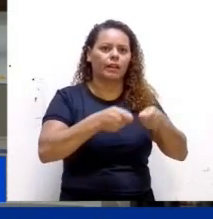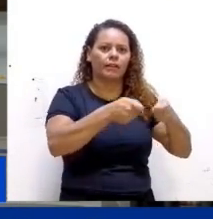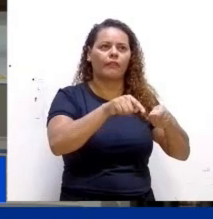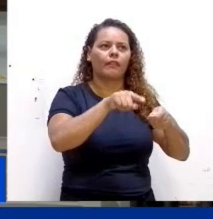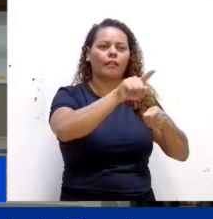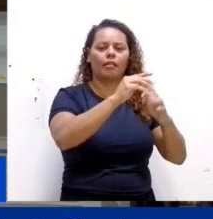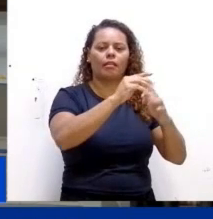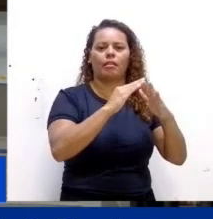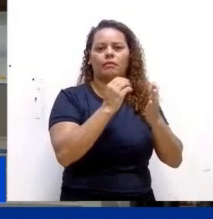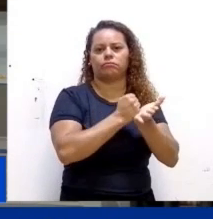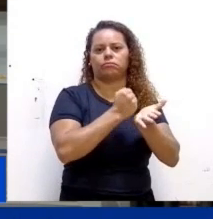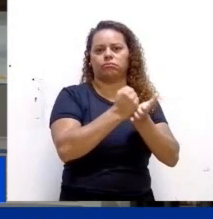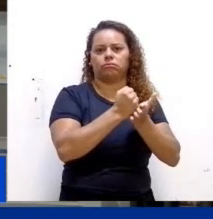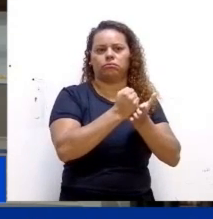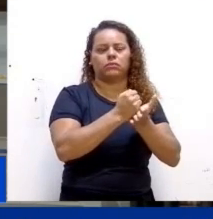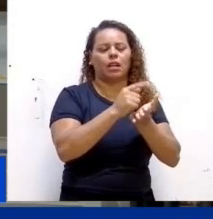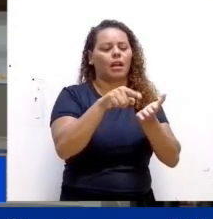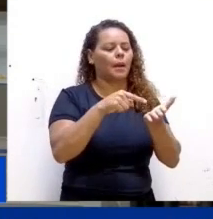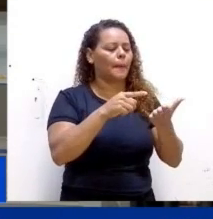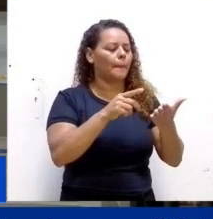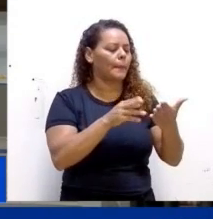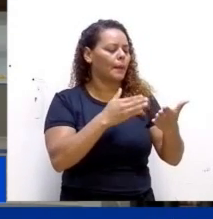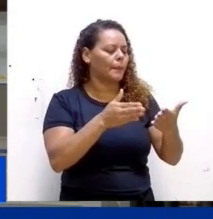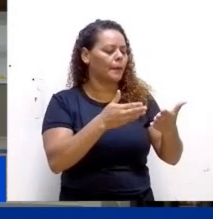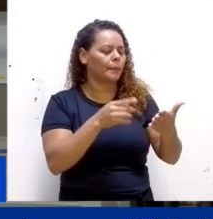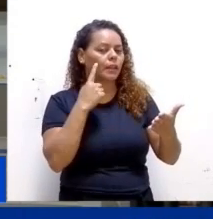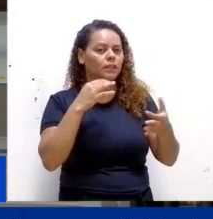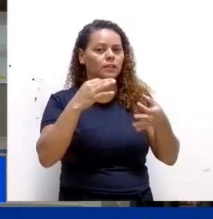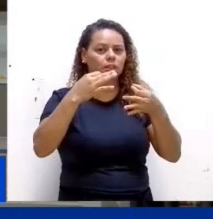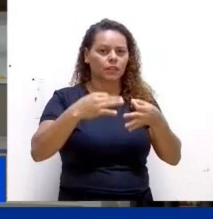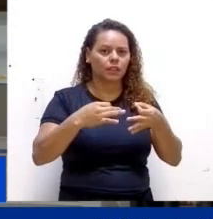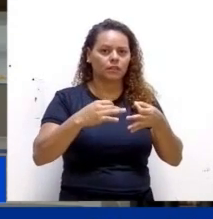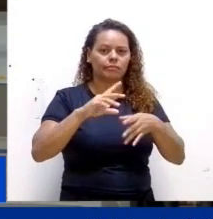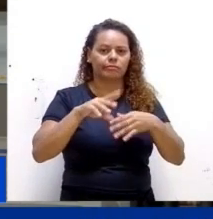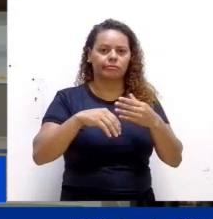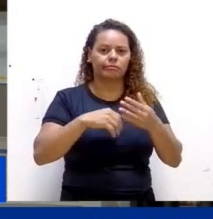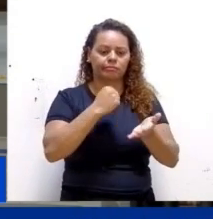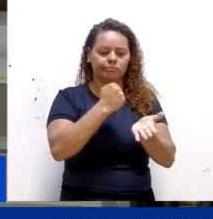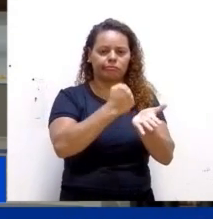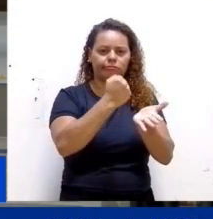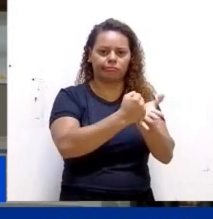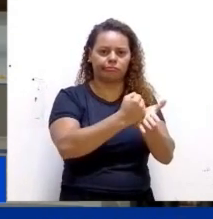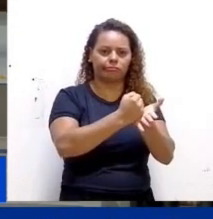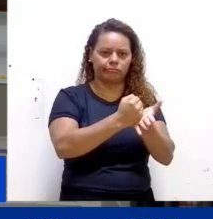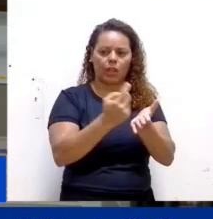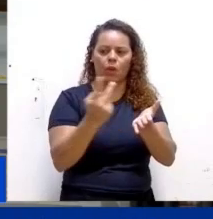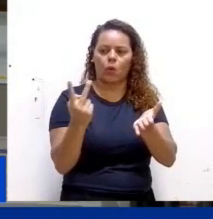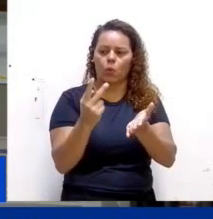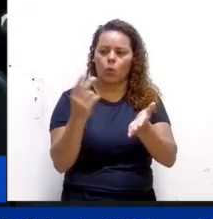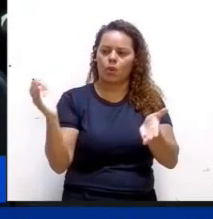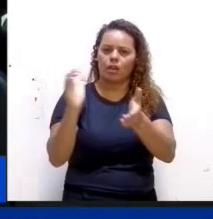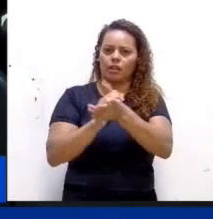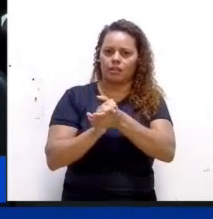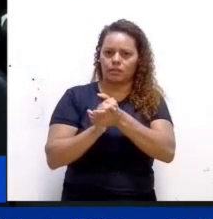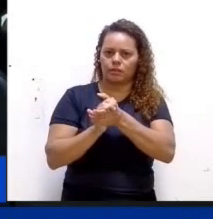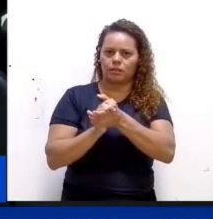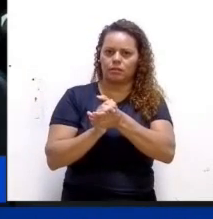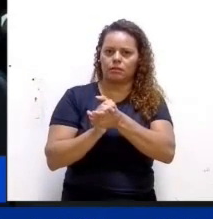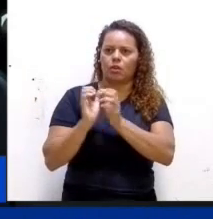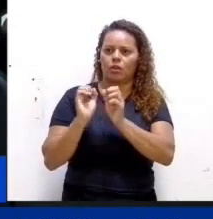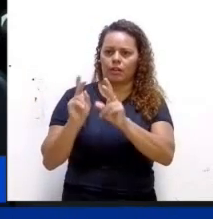O Tribunal de Justiça tem até um projeto bem interessante, não é, doutor Normandes? Que é o